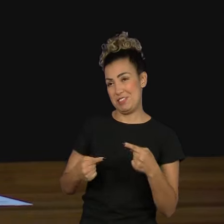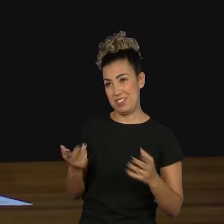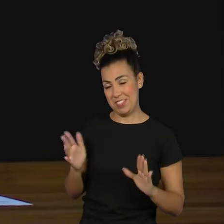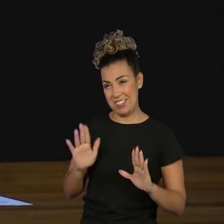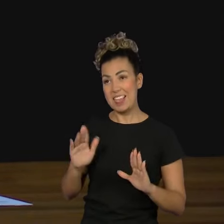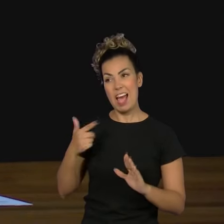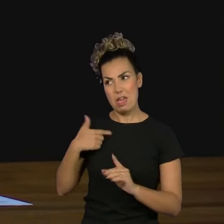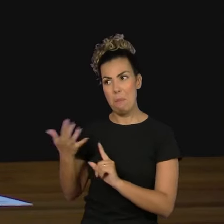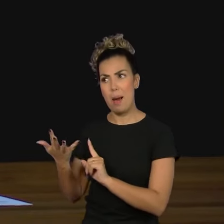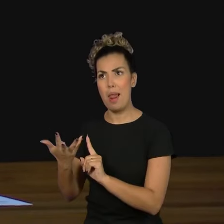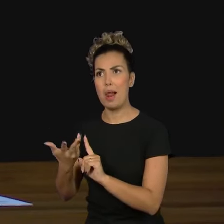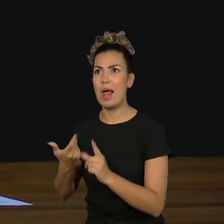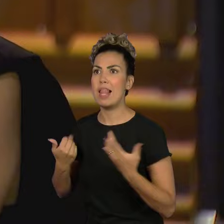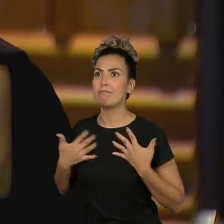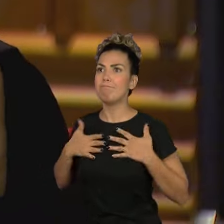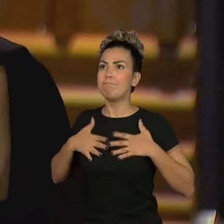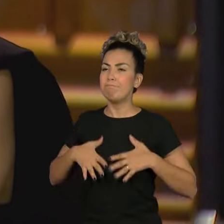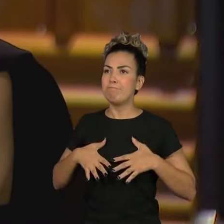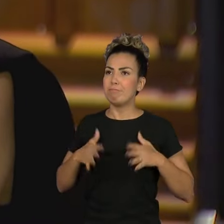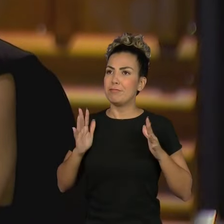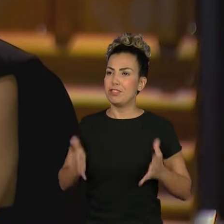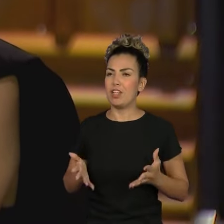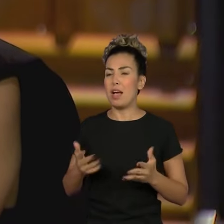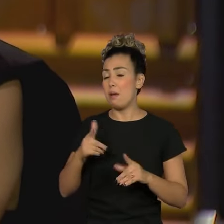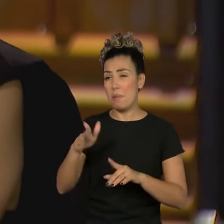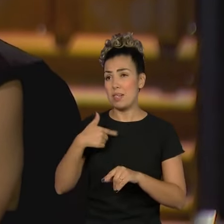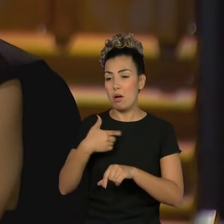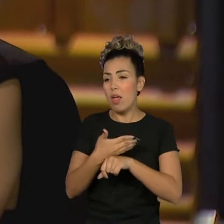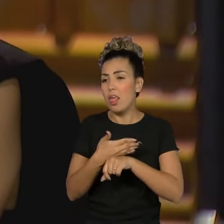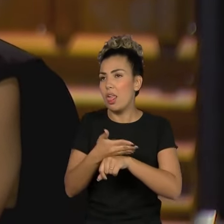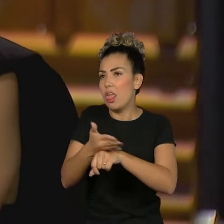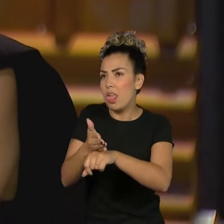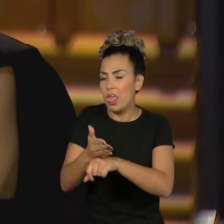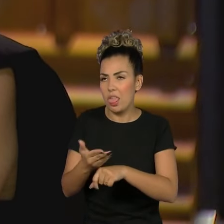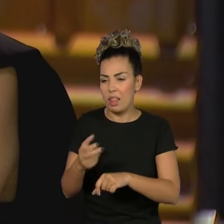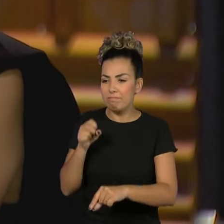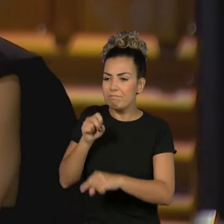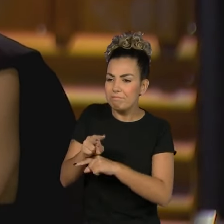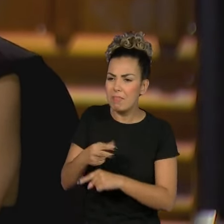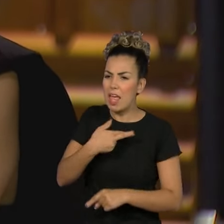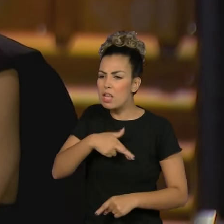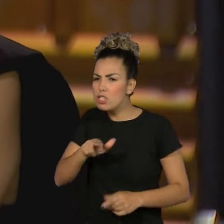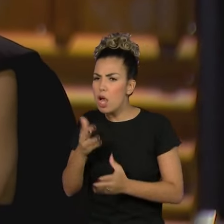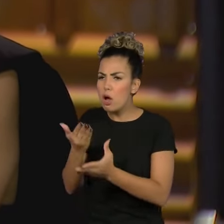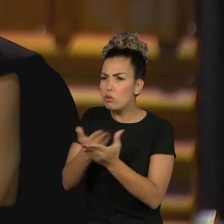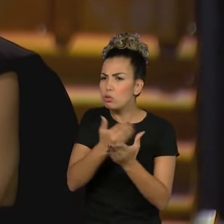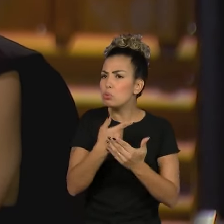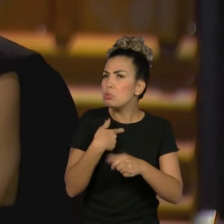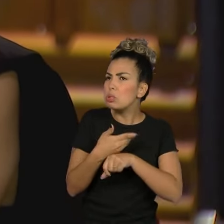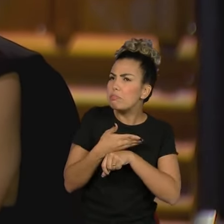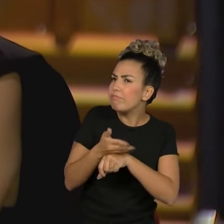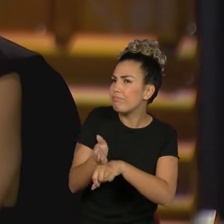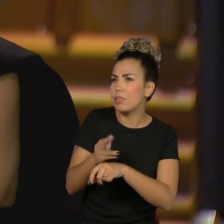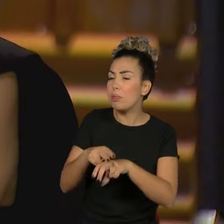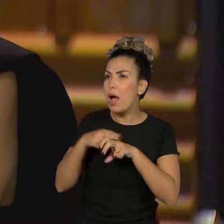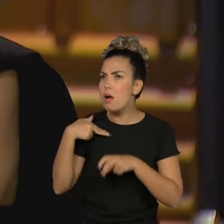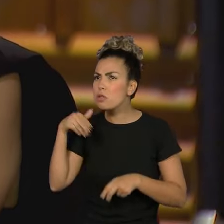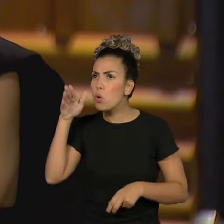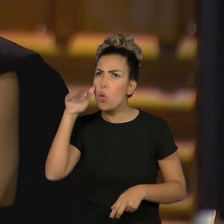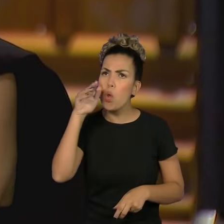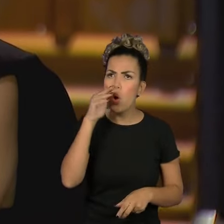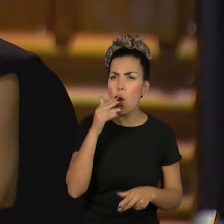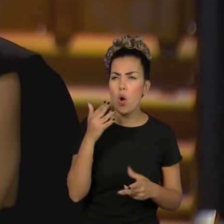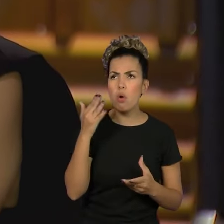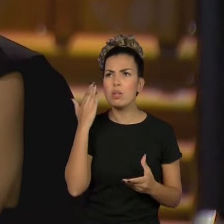foi eh porque eu chego na religião muito tardiamente eh eh eh justamente pela minha curiosidade em entender